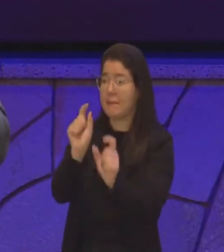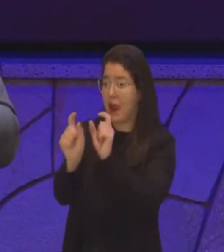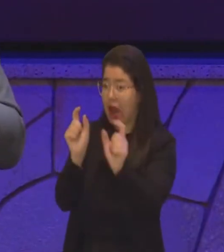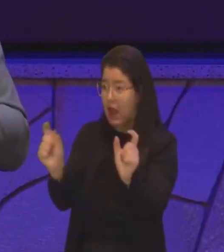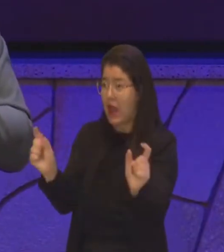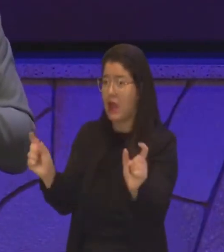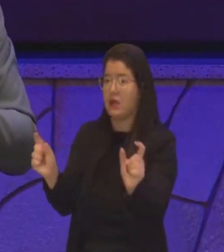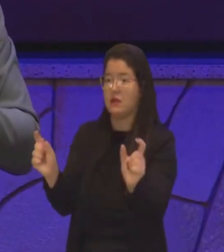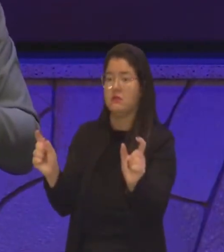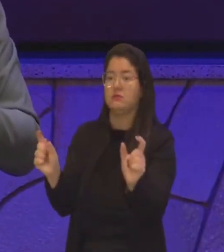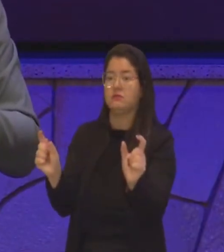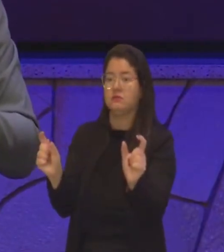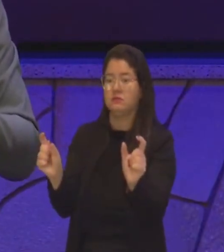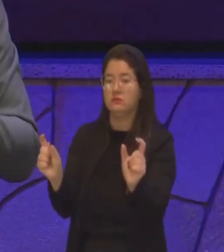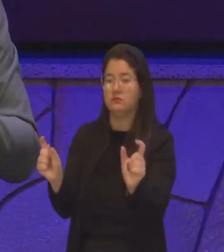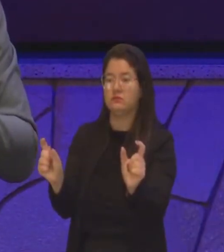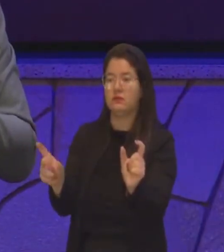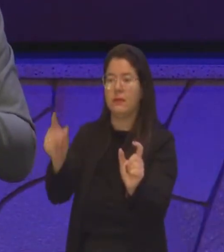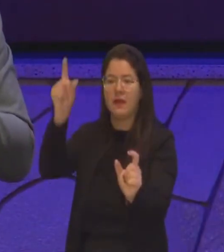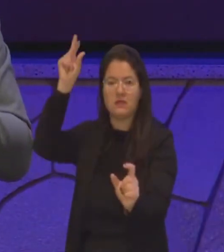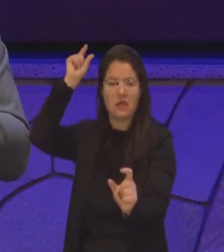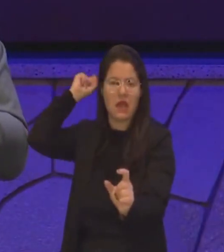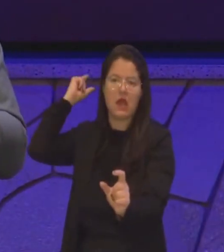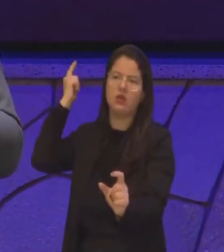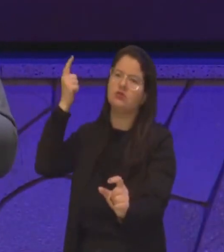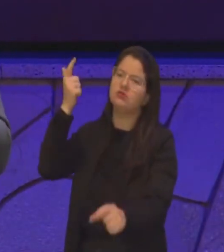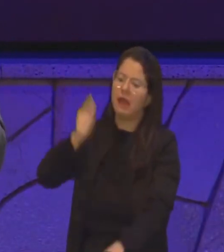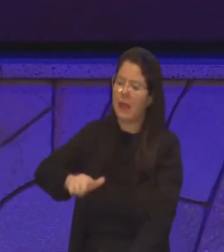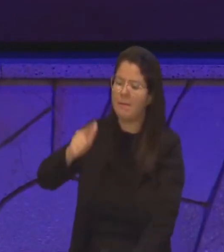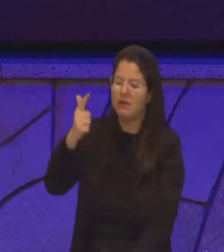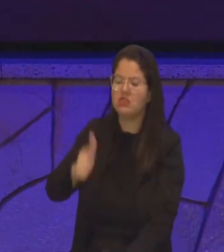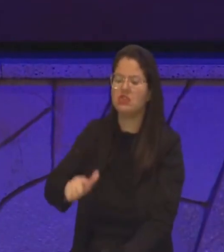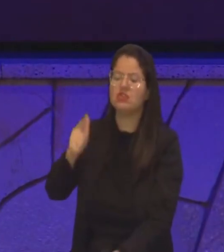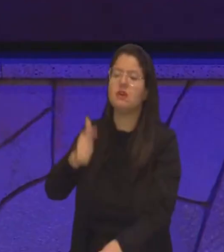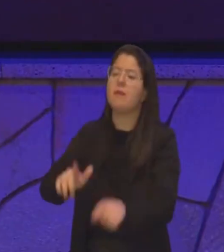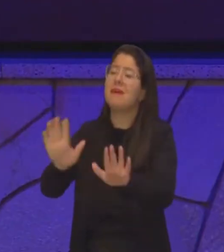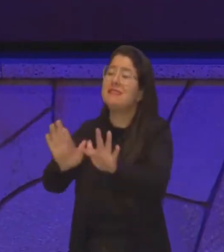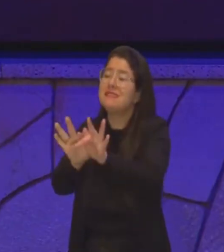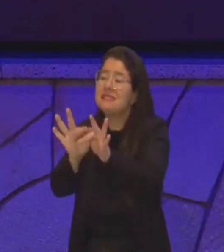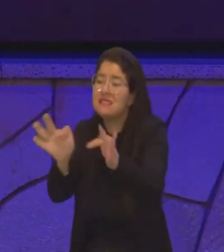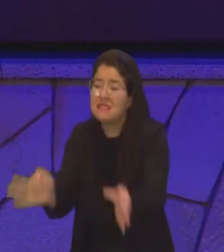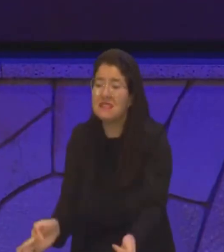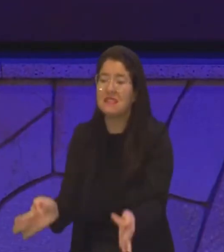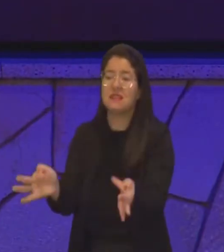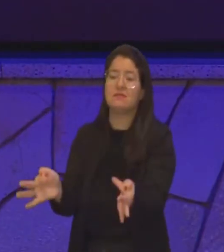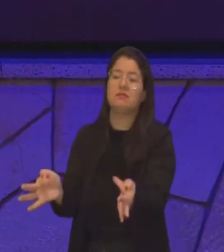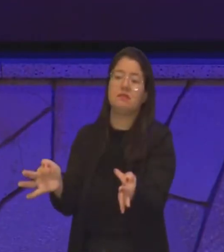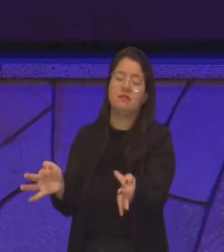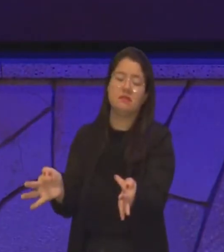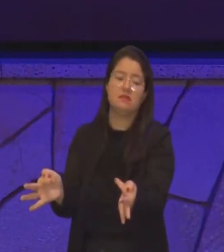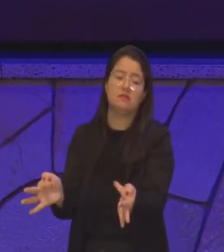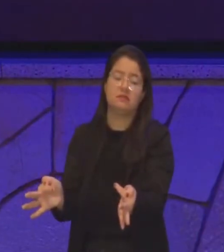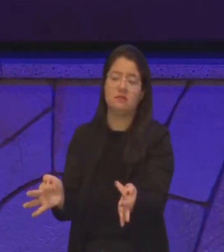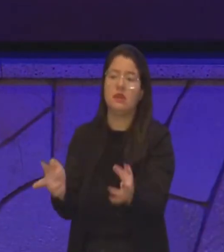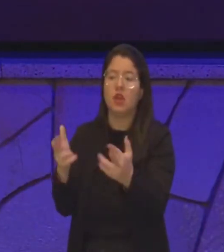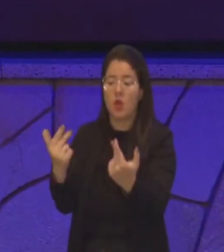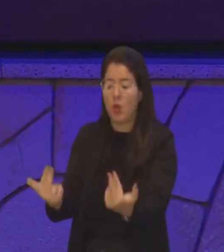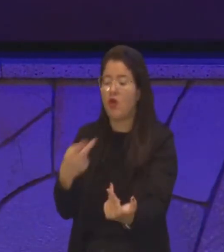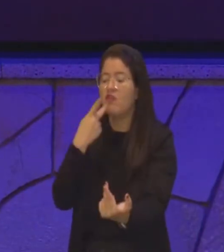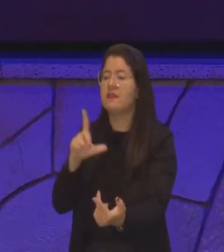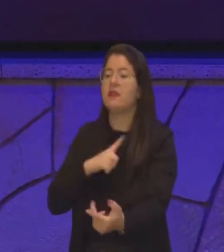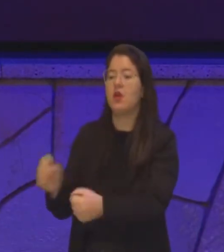palavras outroras repetidas, simples, mas como eu disse, que tem o